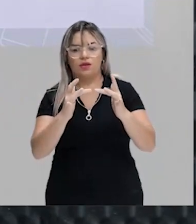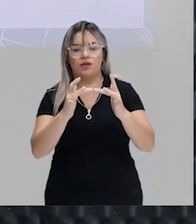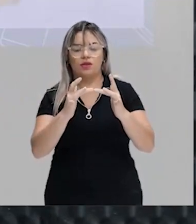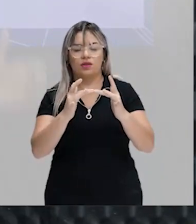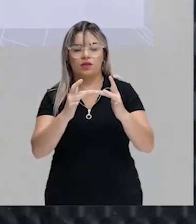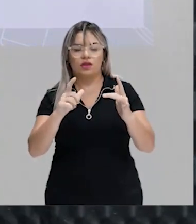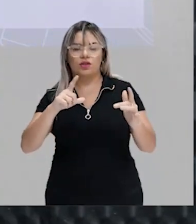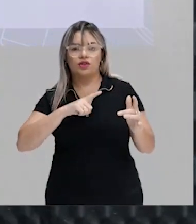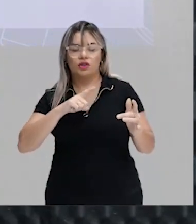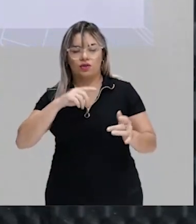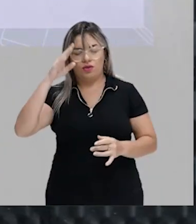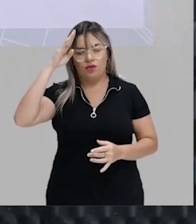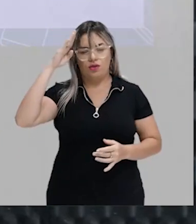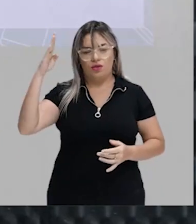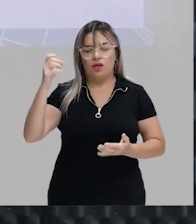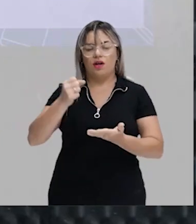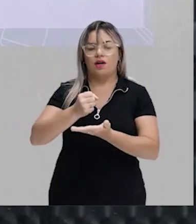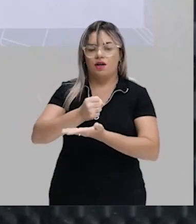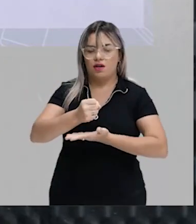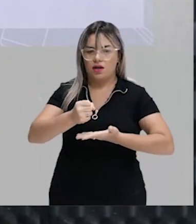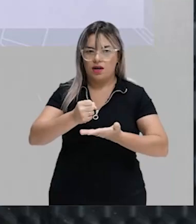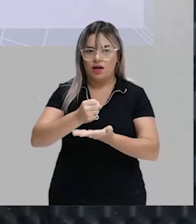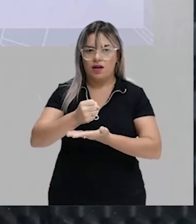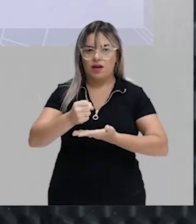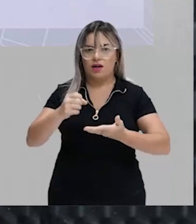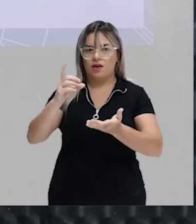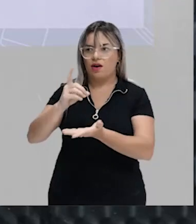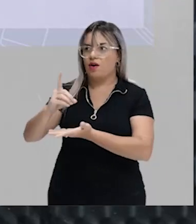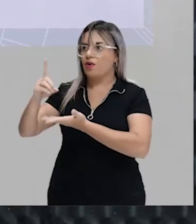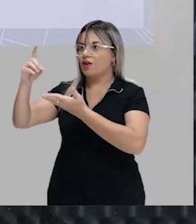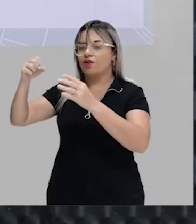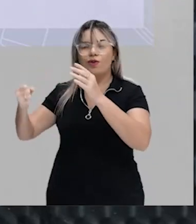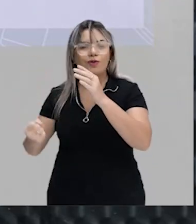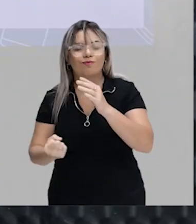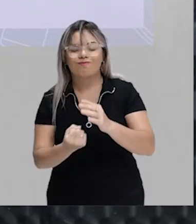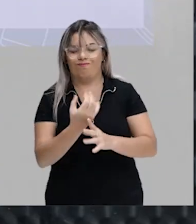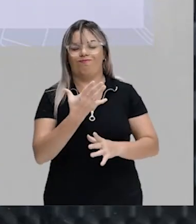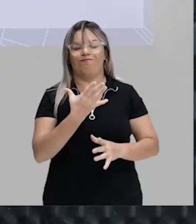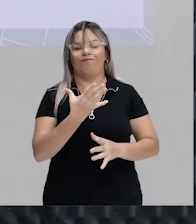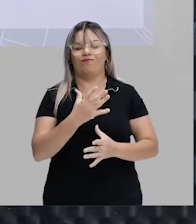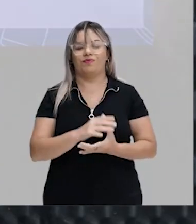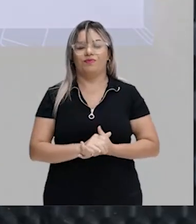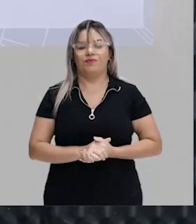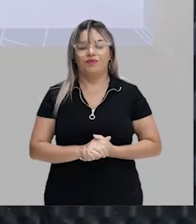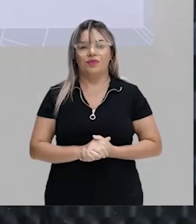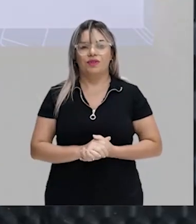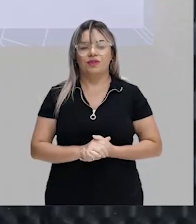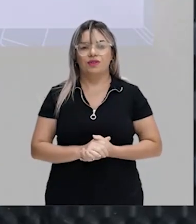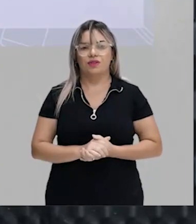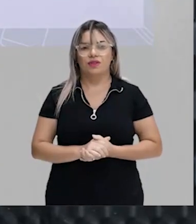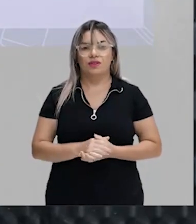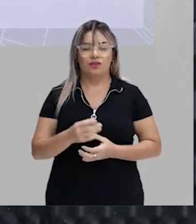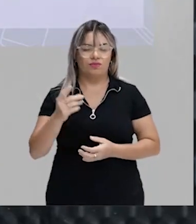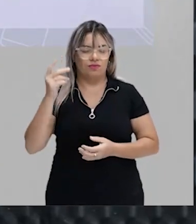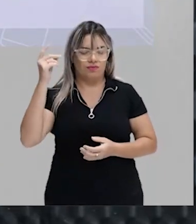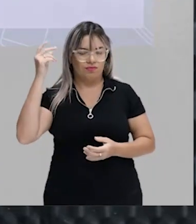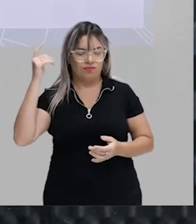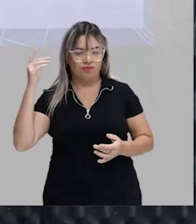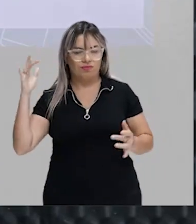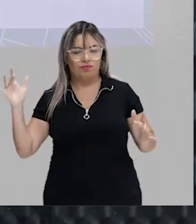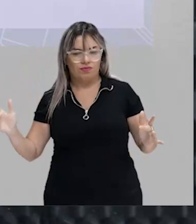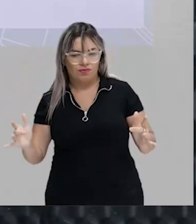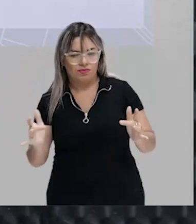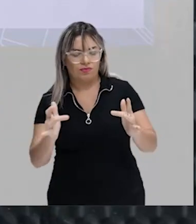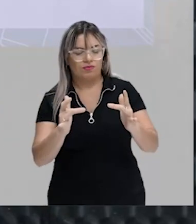e não o ser humano. Então, nessa era clássica, que veio bem depois, um pouco depois do humanismo, nós temos agora